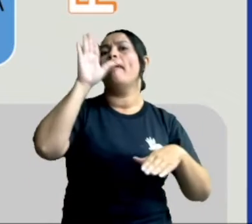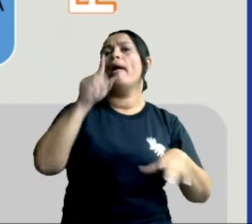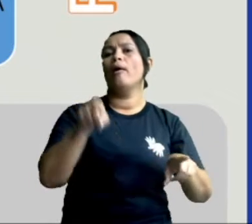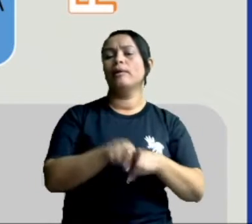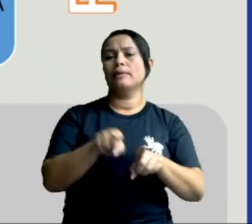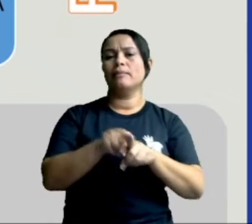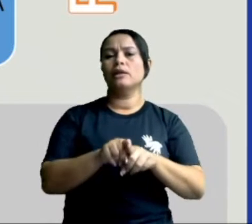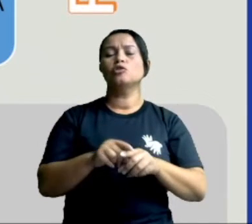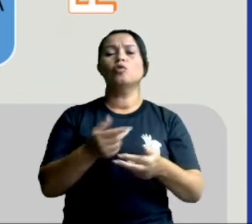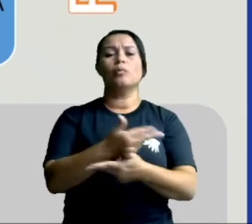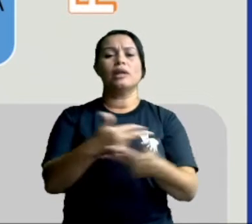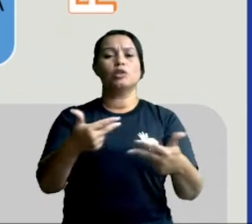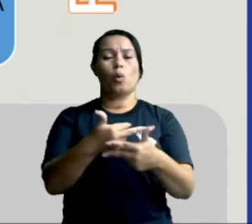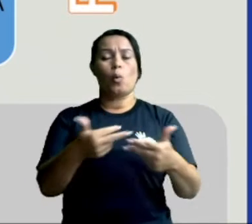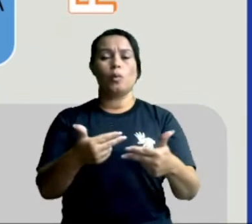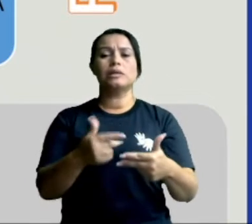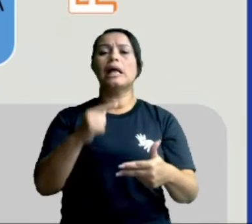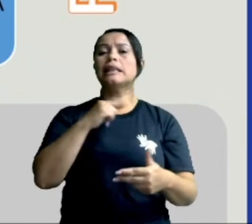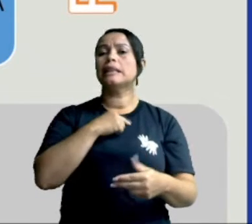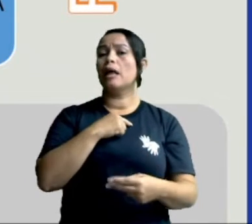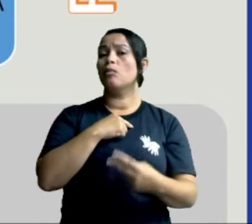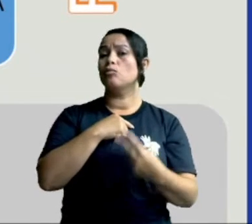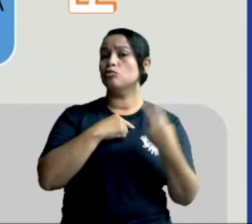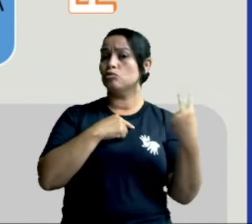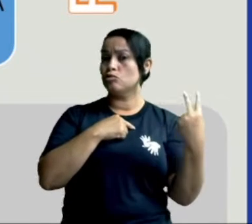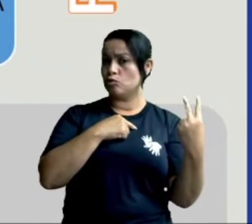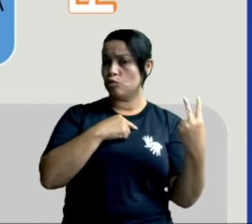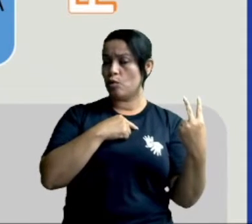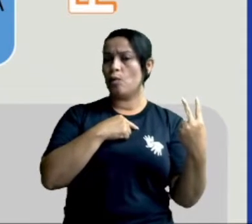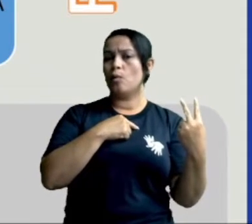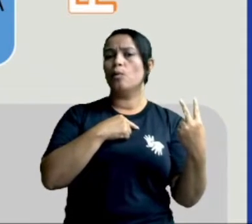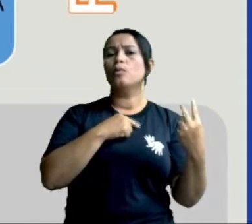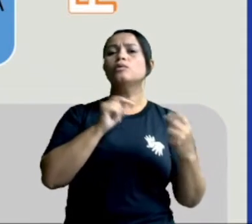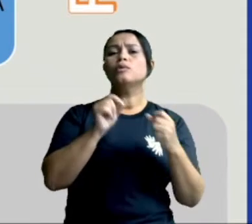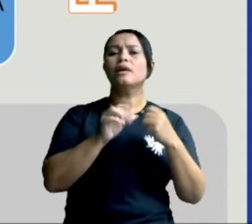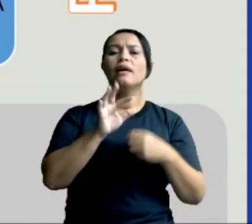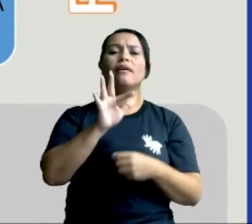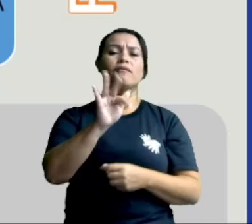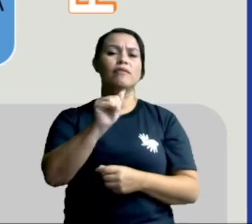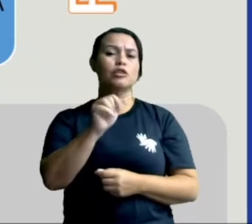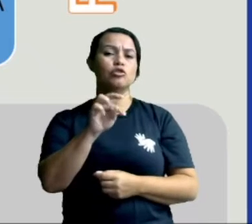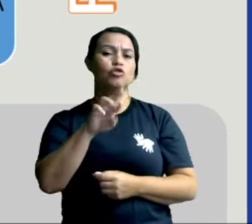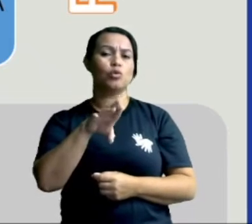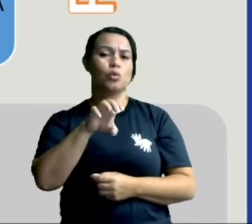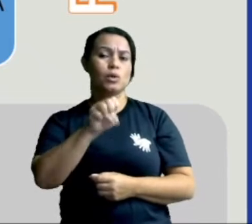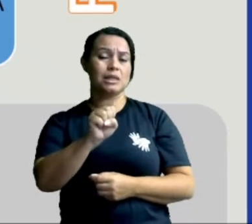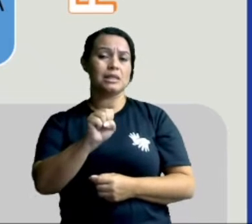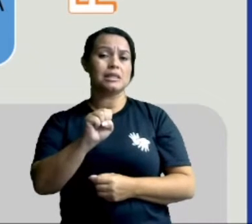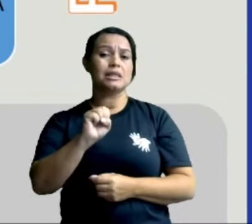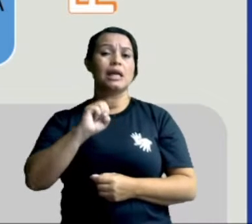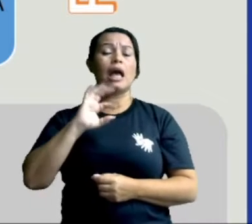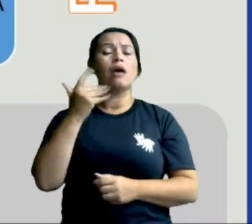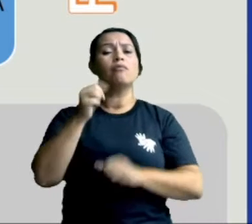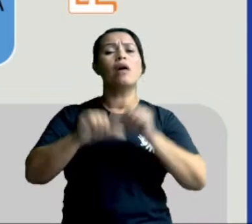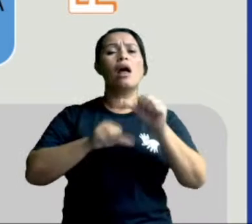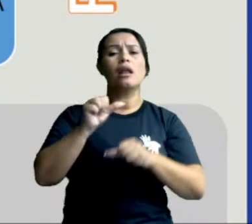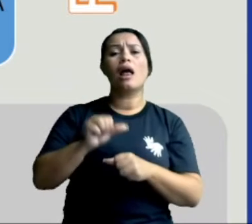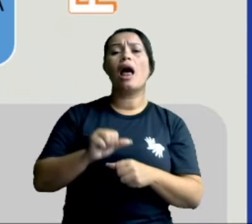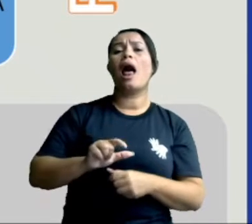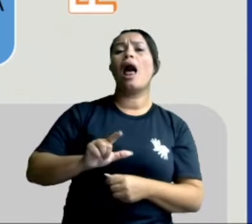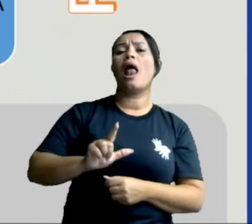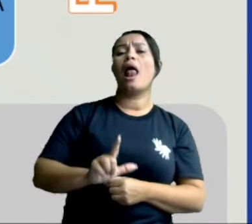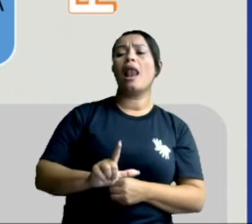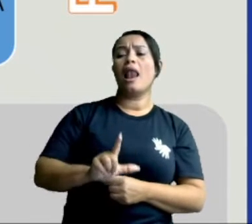sobre os copos Então são dois fatores que interferem no nosso clima tá é latitude